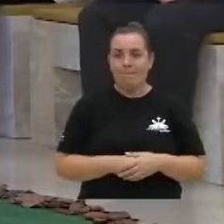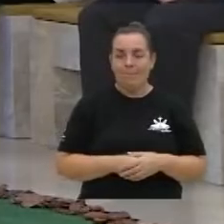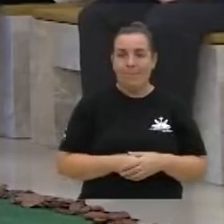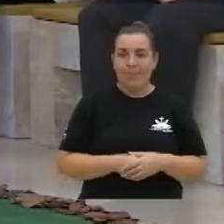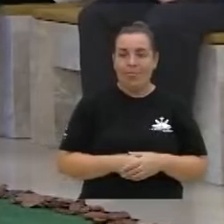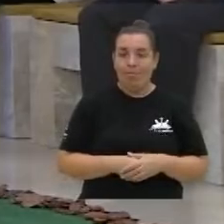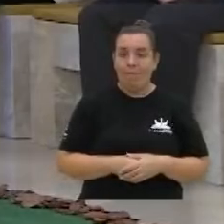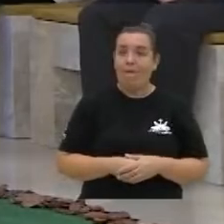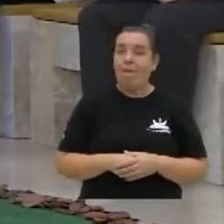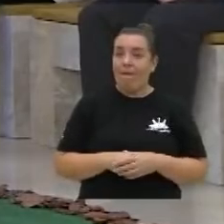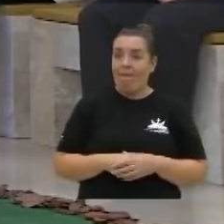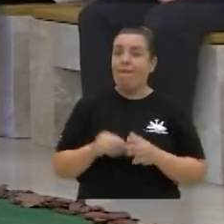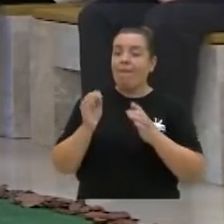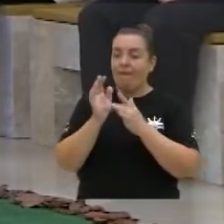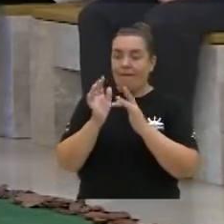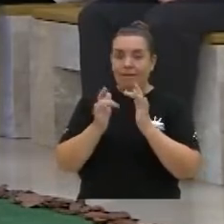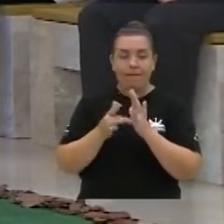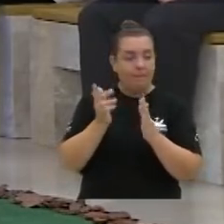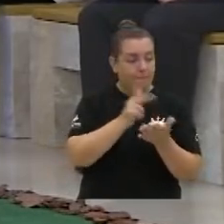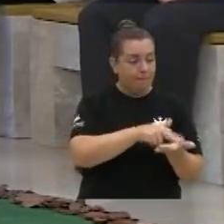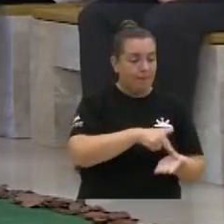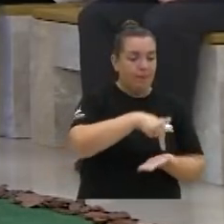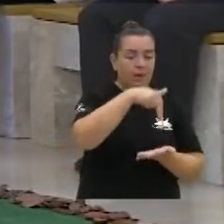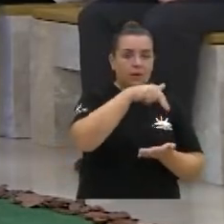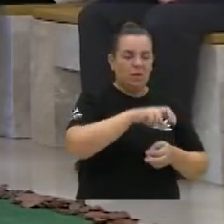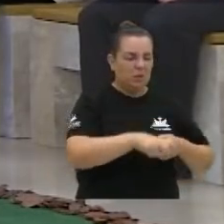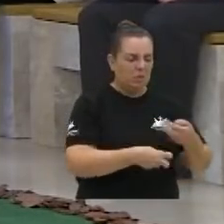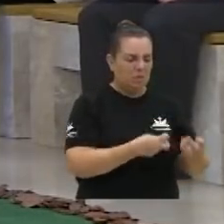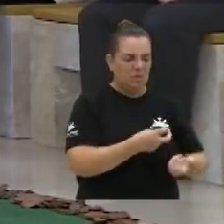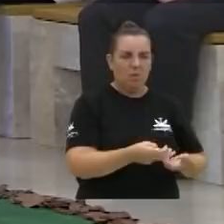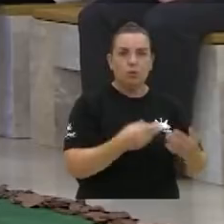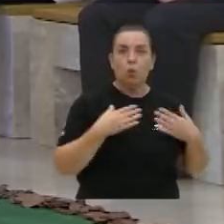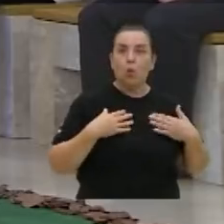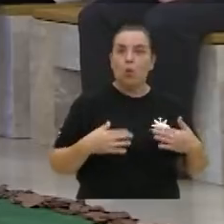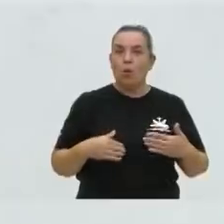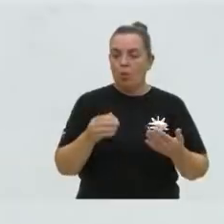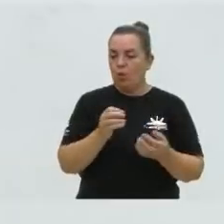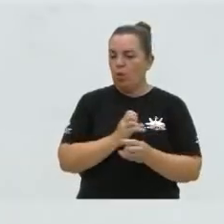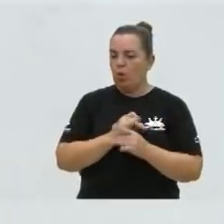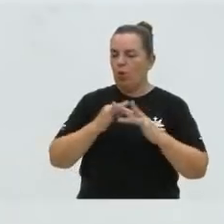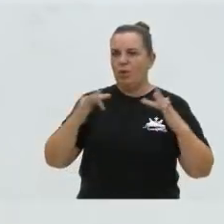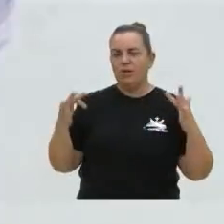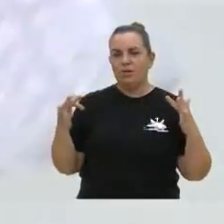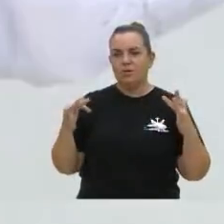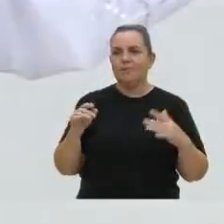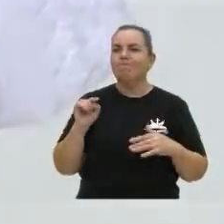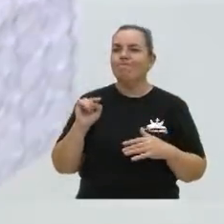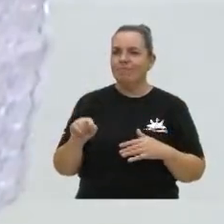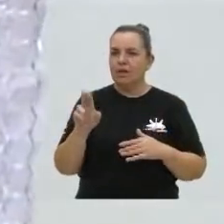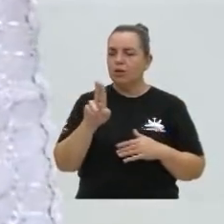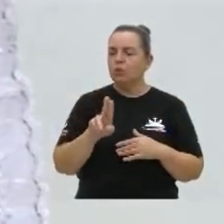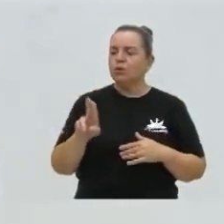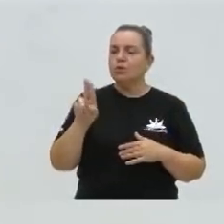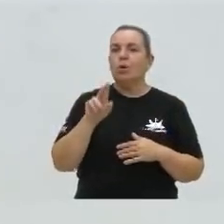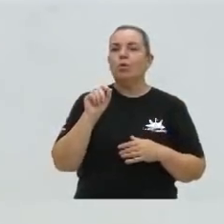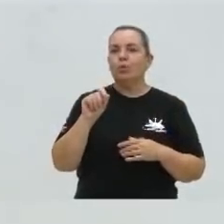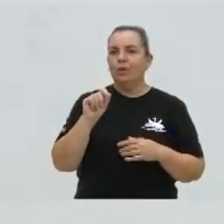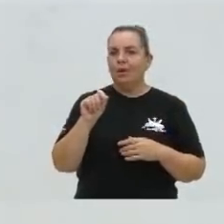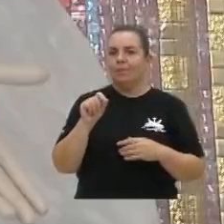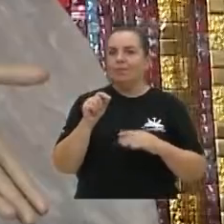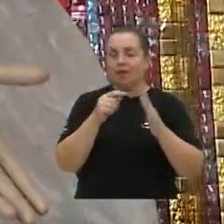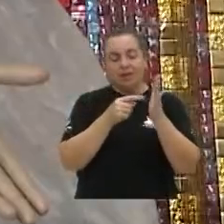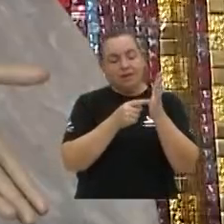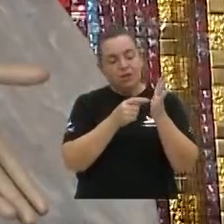tendo ressuscitado dos mortos, num corpo glorioso, Ele usou das chagas